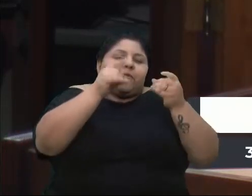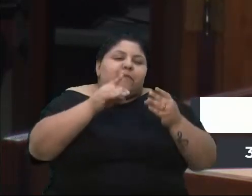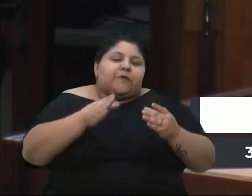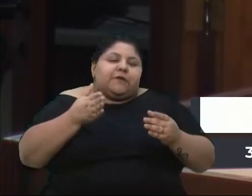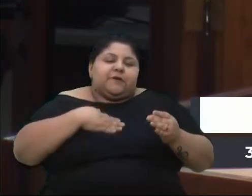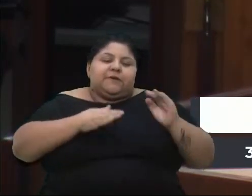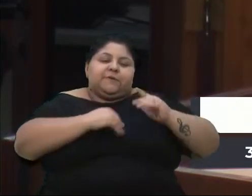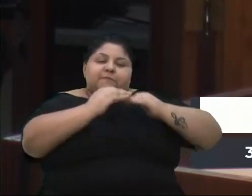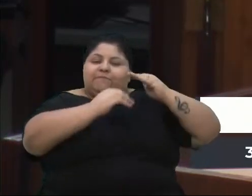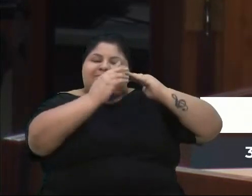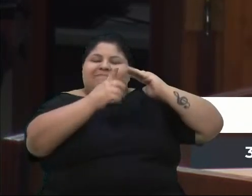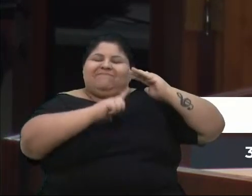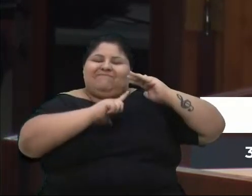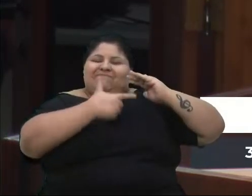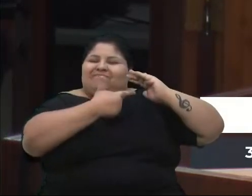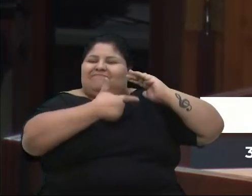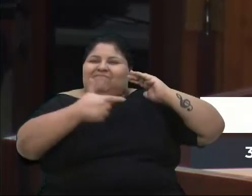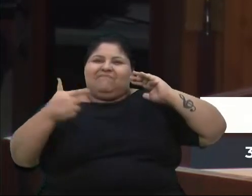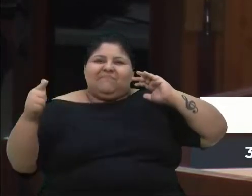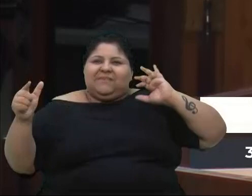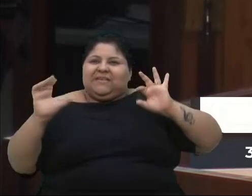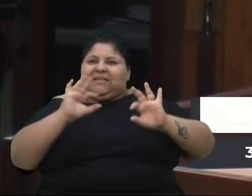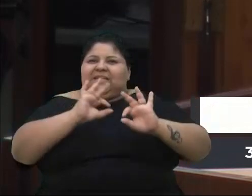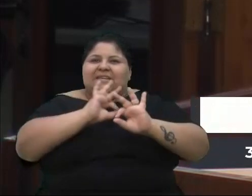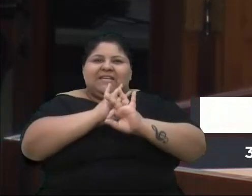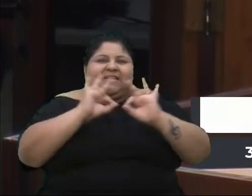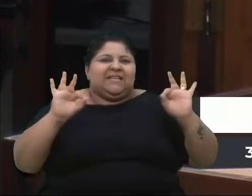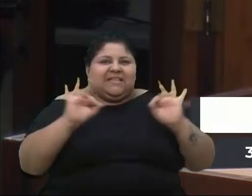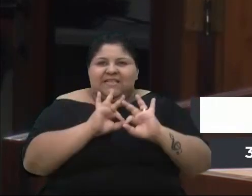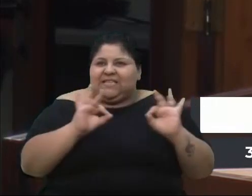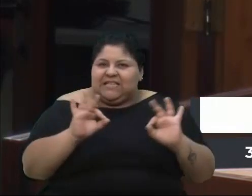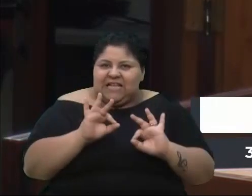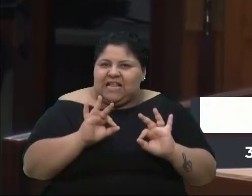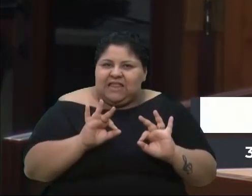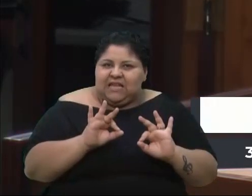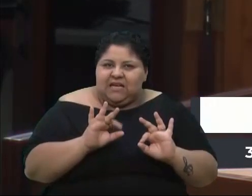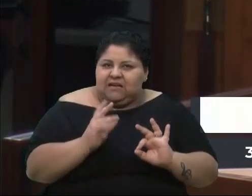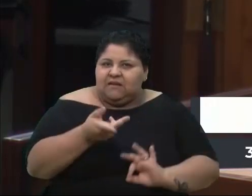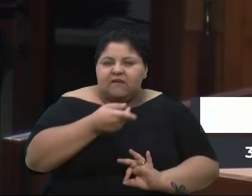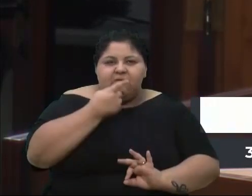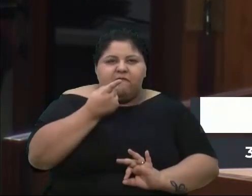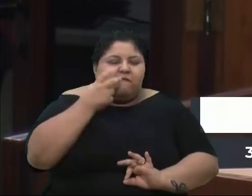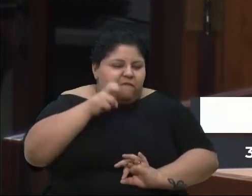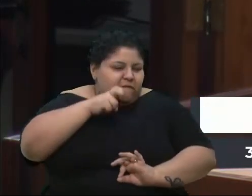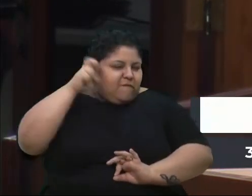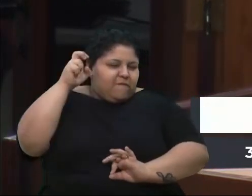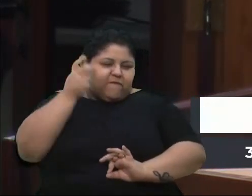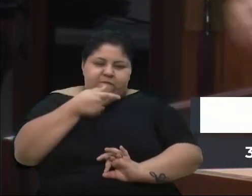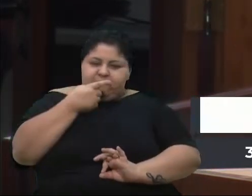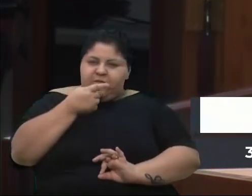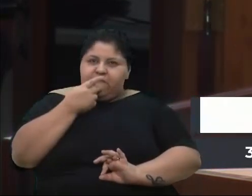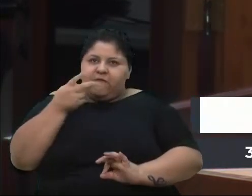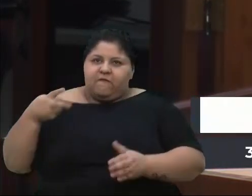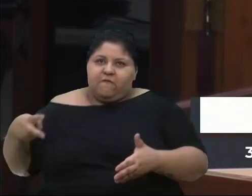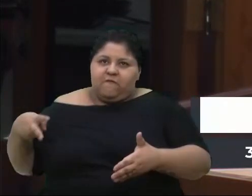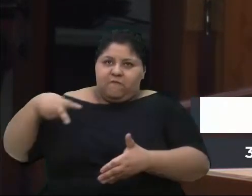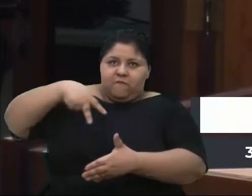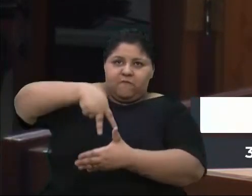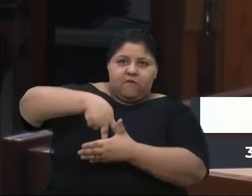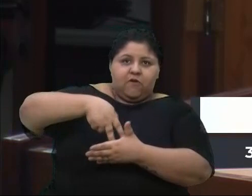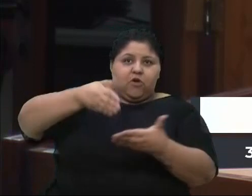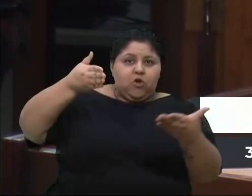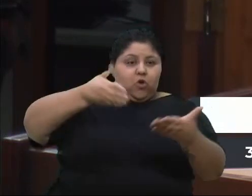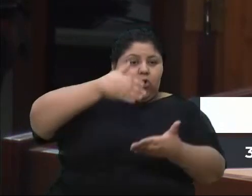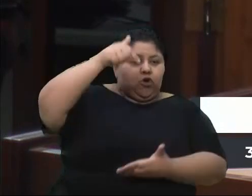desenvolvimento. Eu não tenho nenhum pudor em vir aqui, subir nessa tribuna e dizer que se eu estou